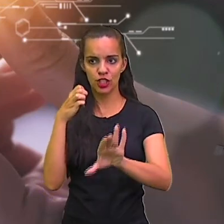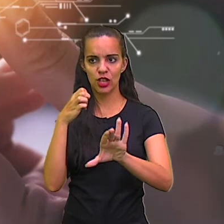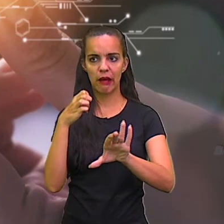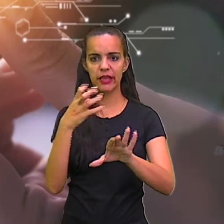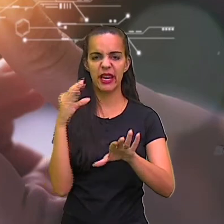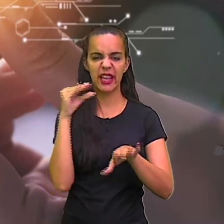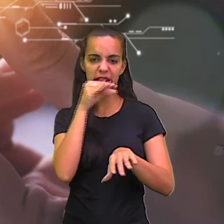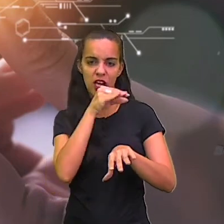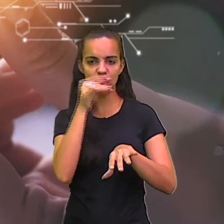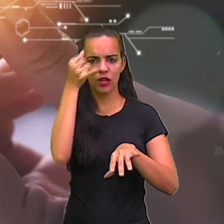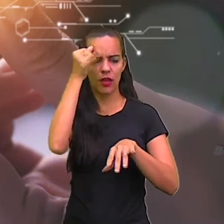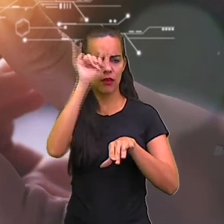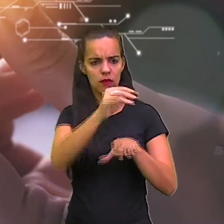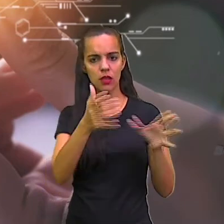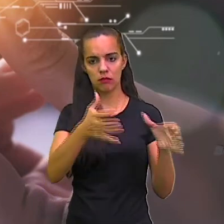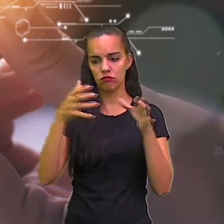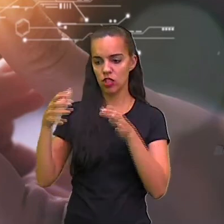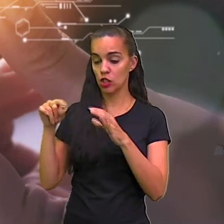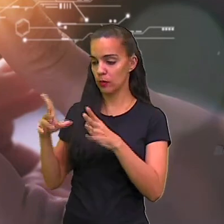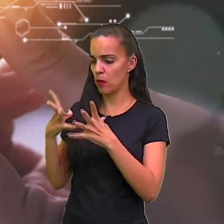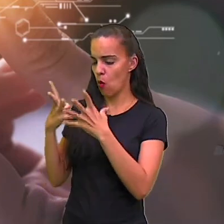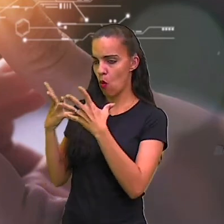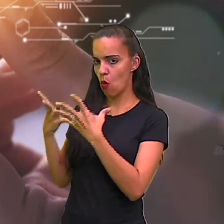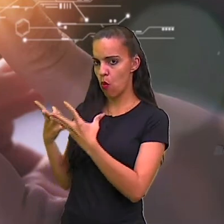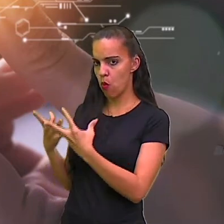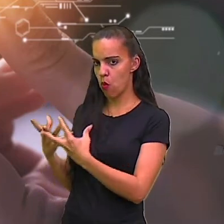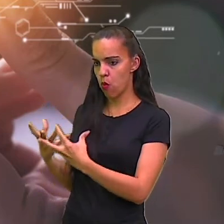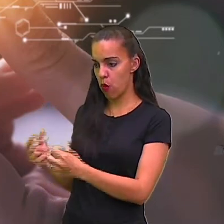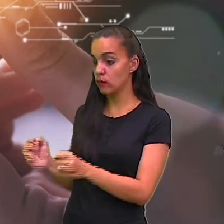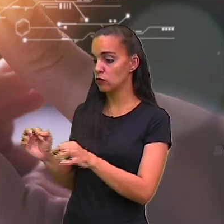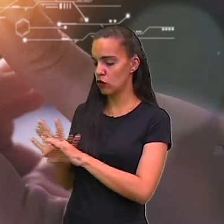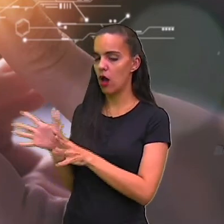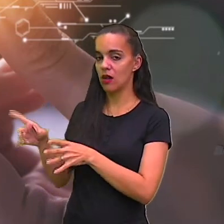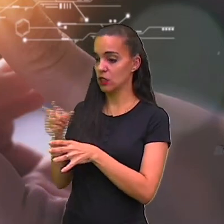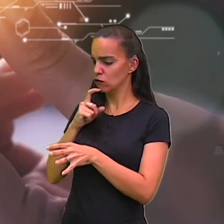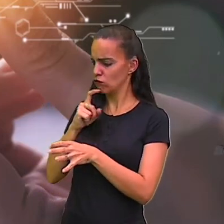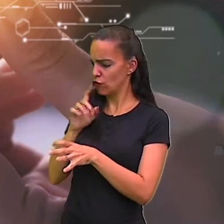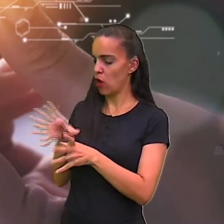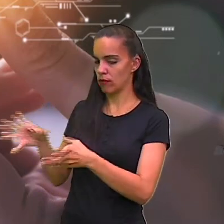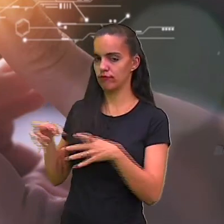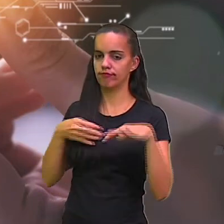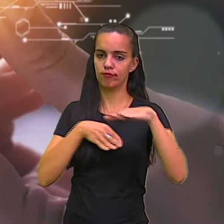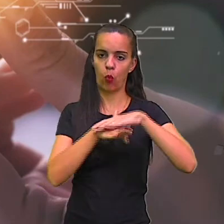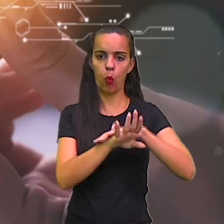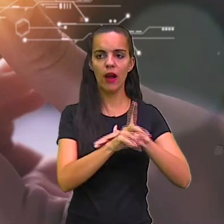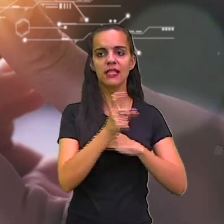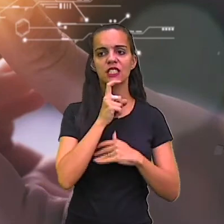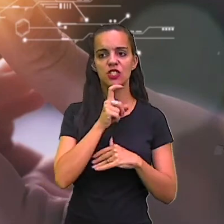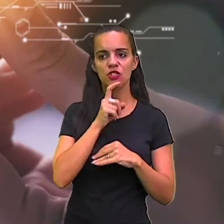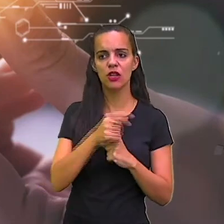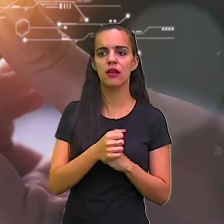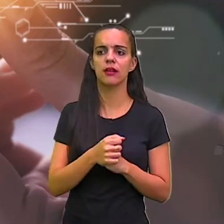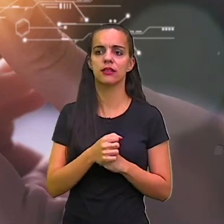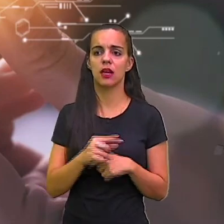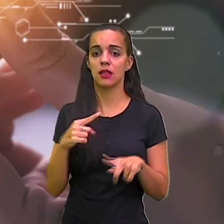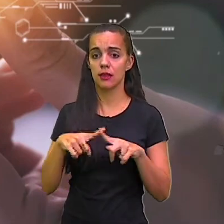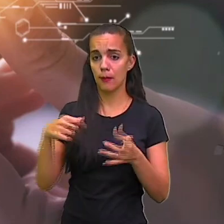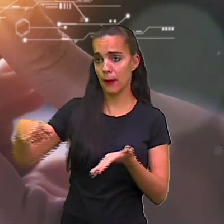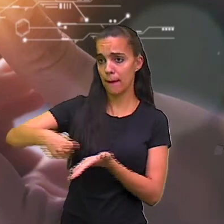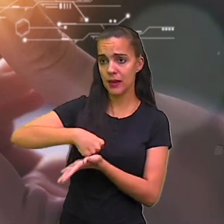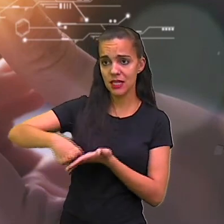ele a chegar em uma temperatura ambiente para depois colocar a luz reduzir os ferro elétrico ao passar